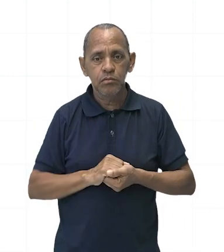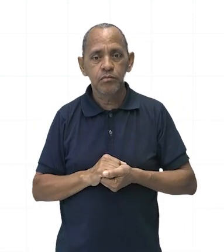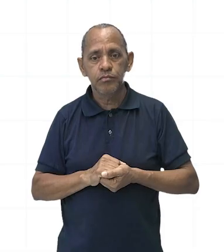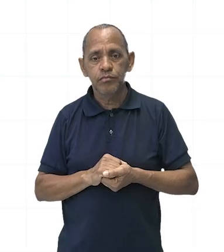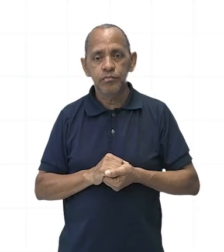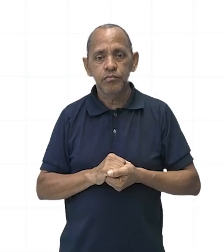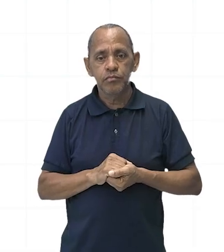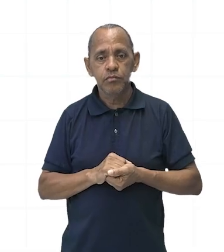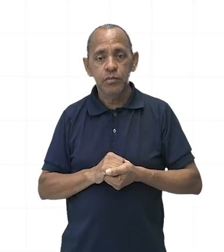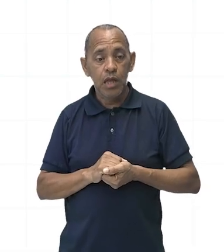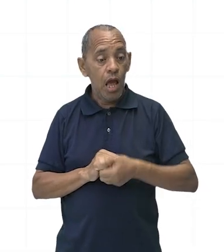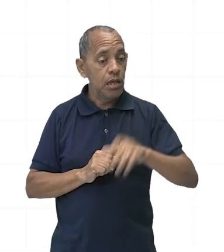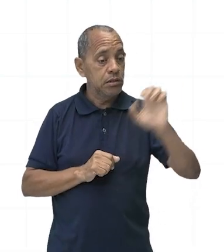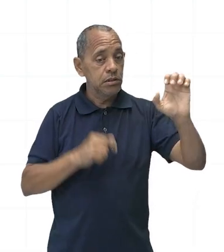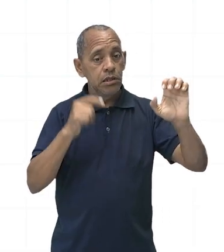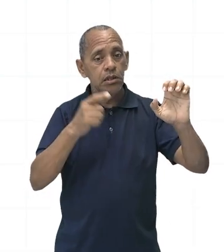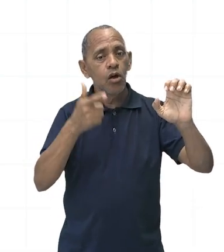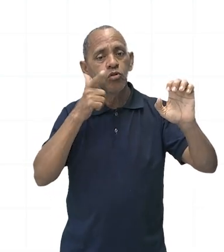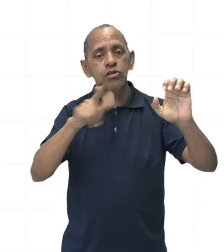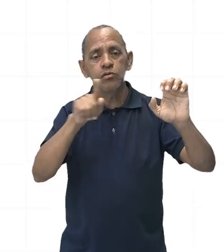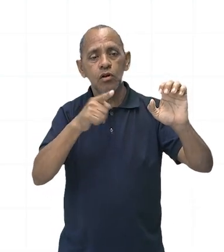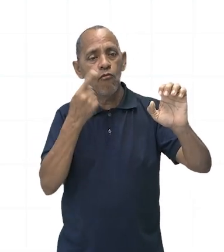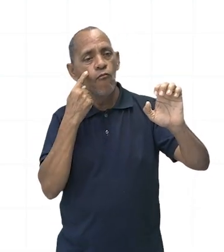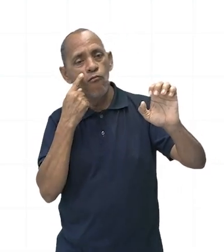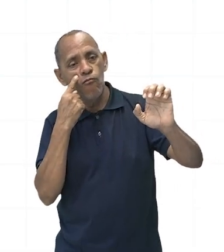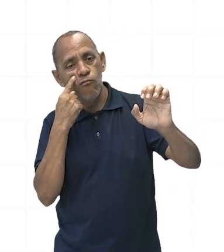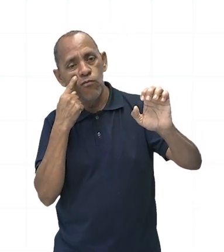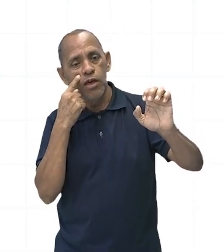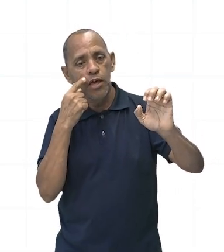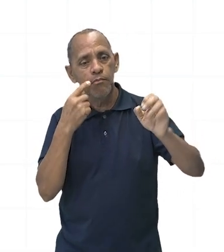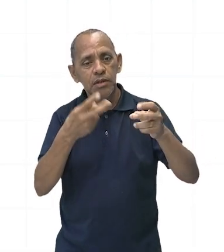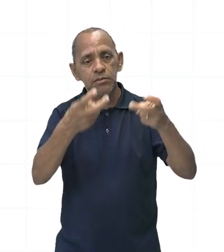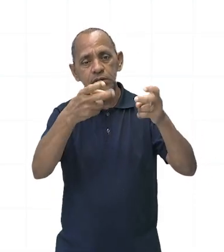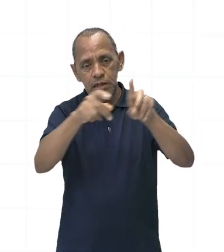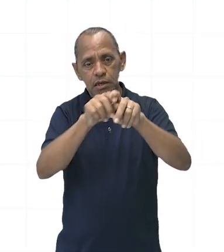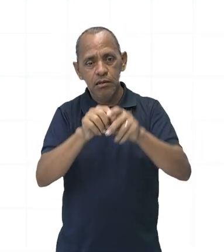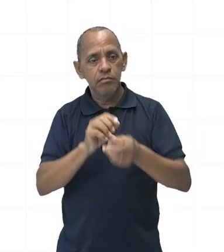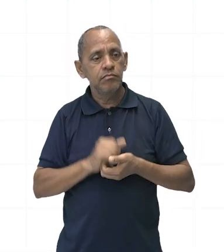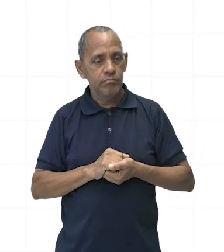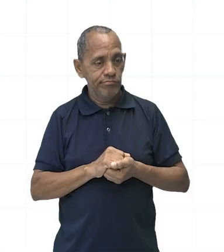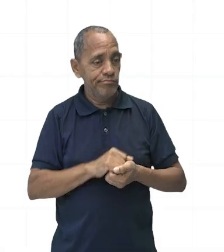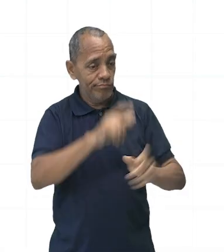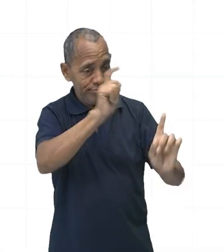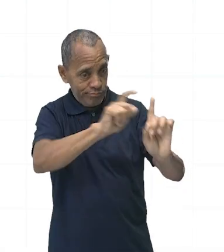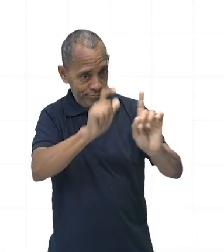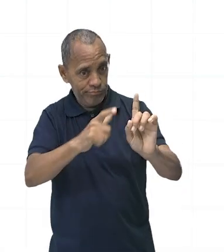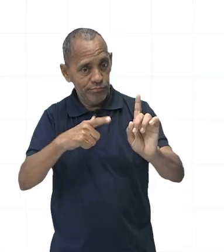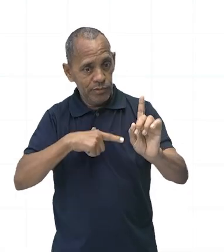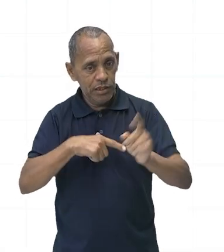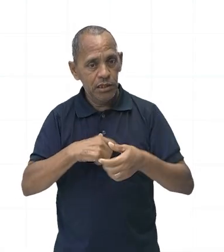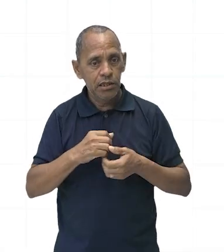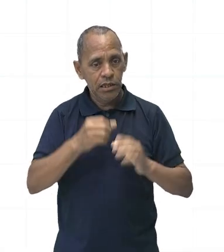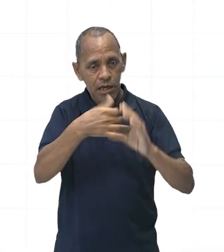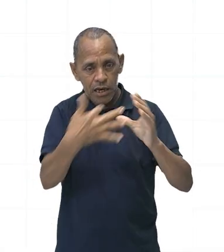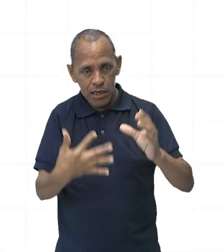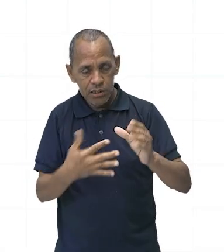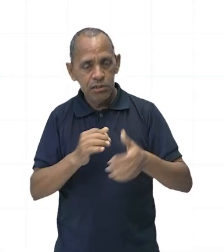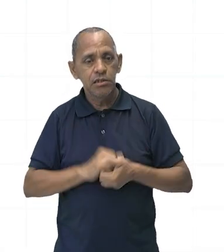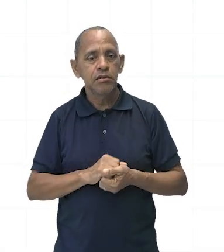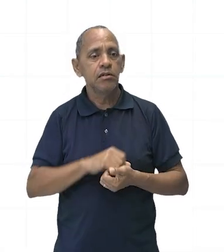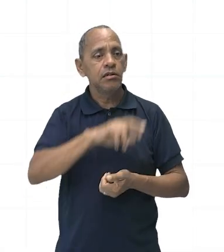deles, à esquerda, nós conseguimos ver que os indivíduos afetados, eles apresentam tanto a característica quanto